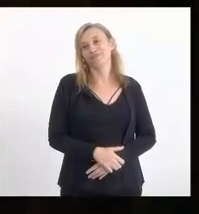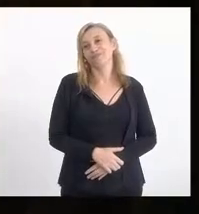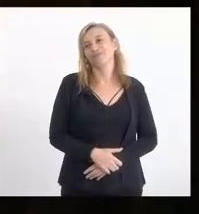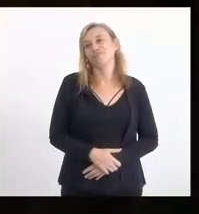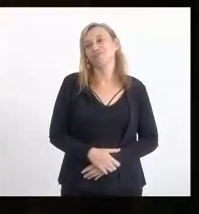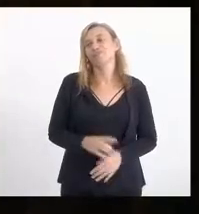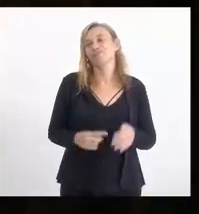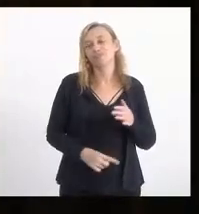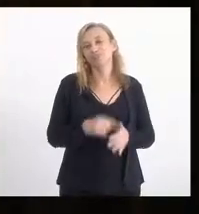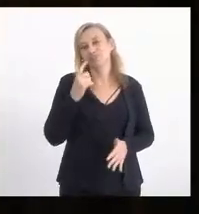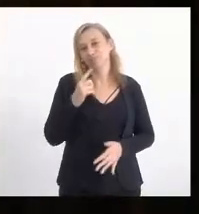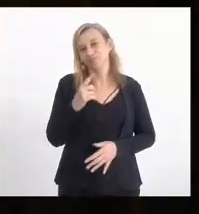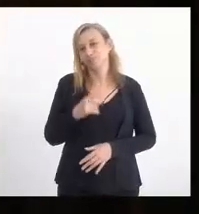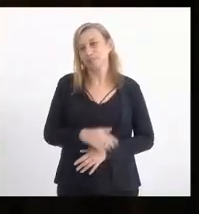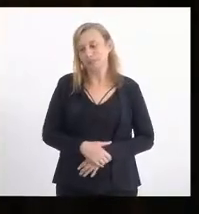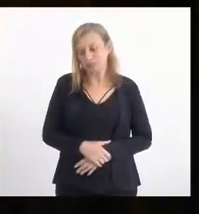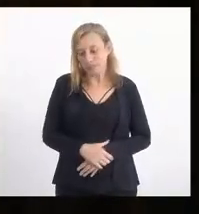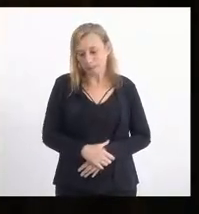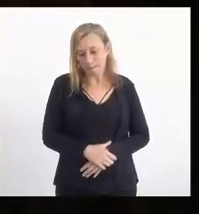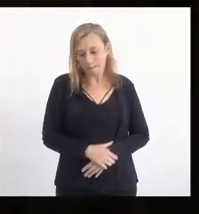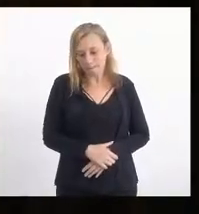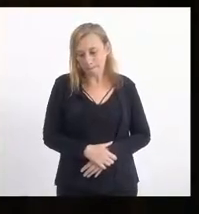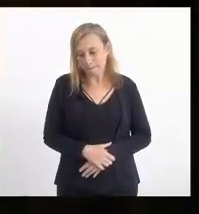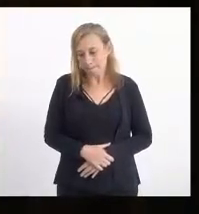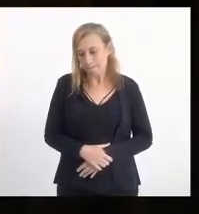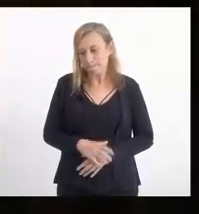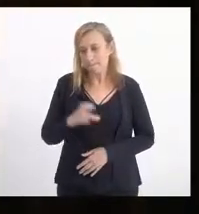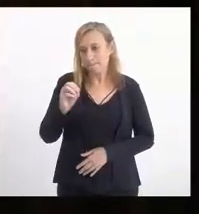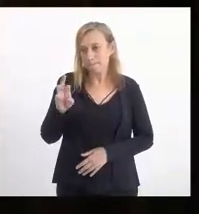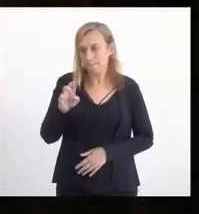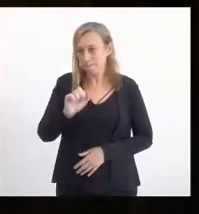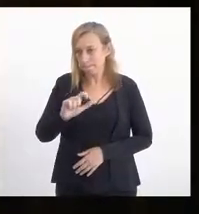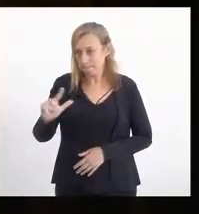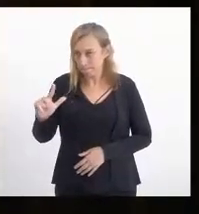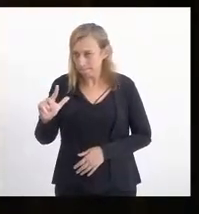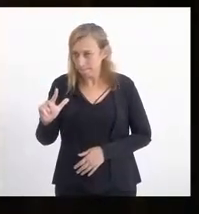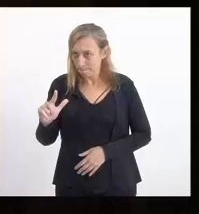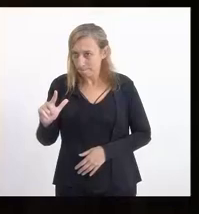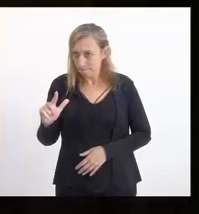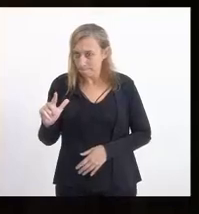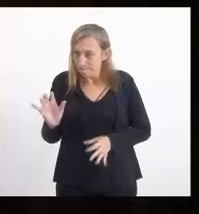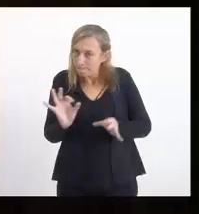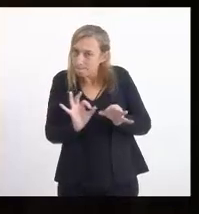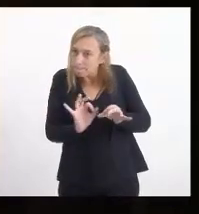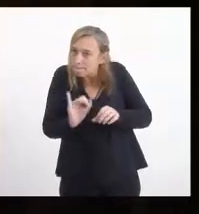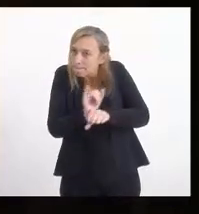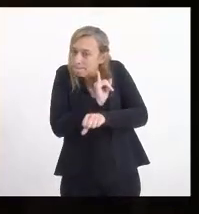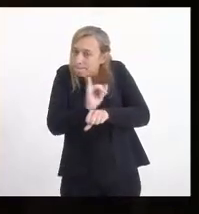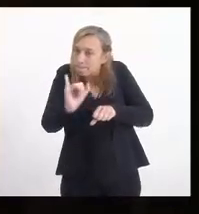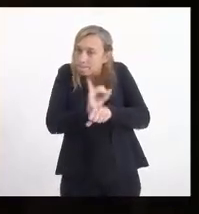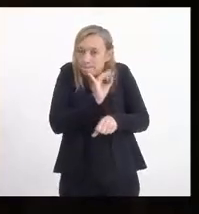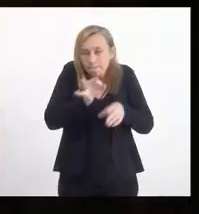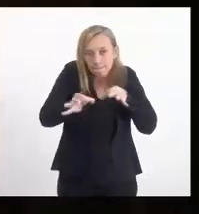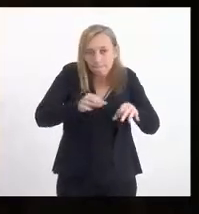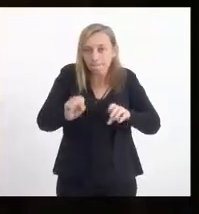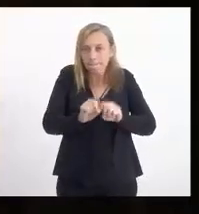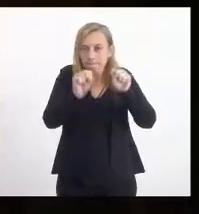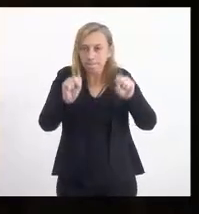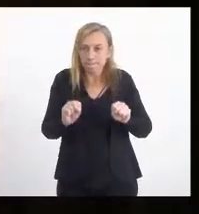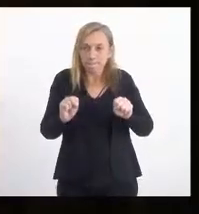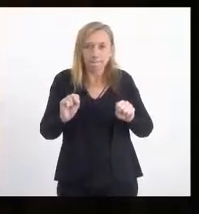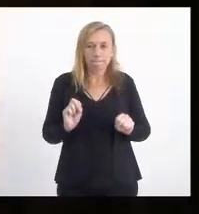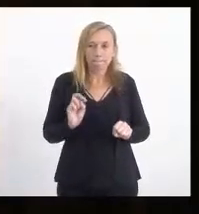é uma vez que e os coronéis que elaboraram e sistema de proteção